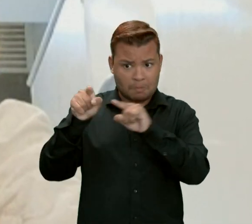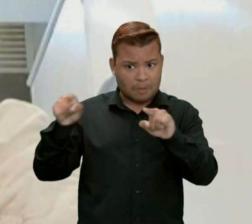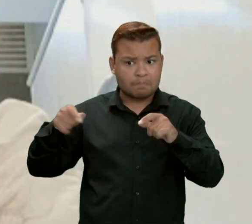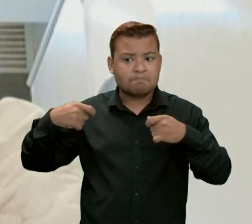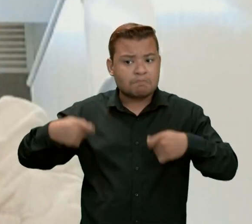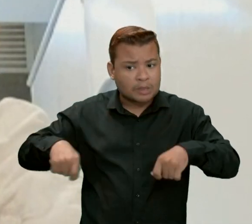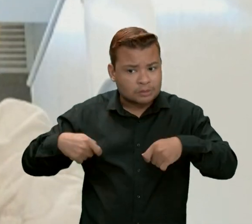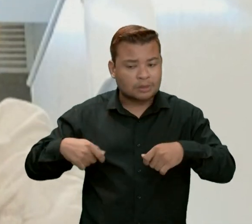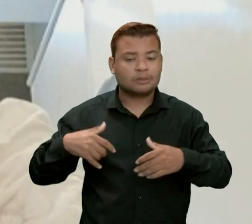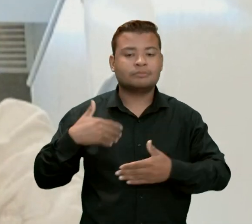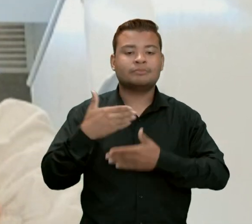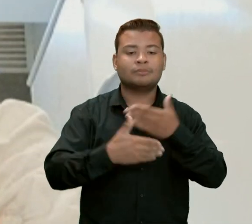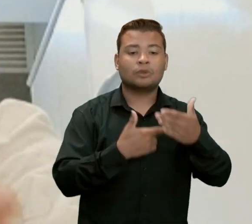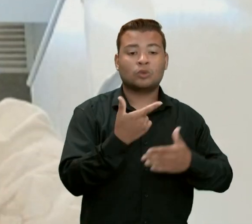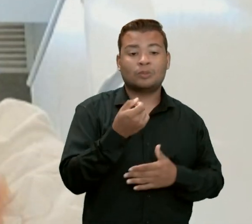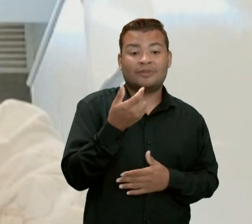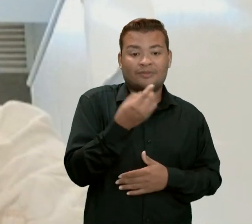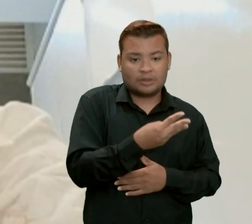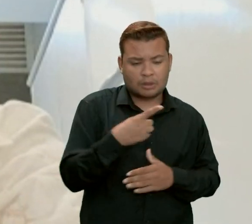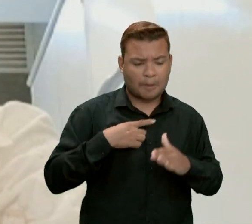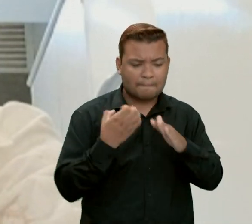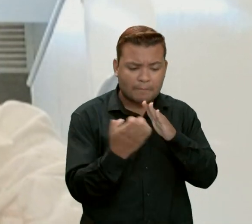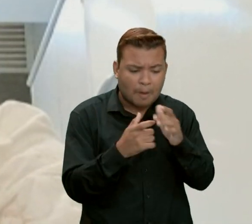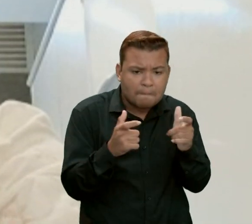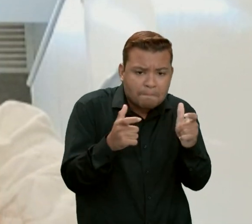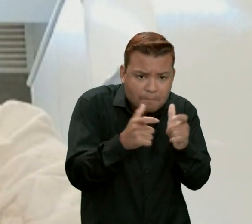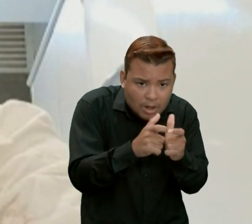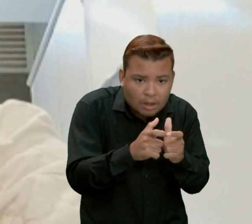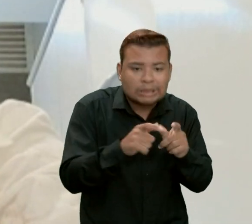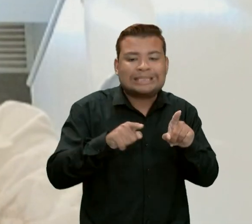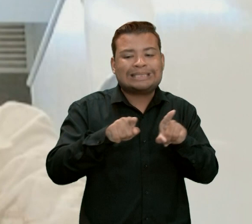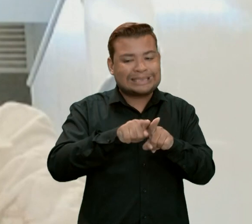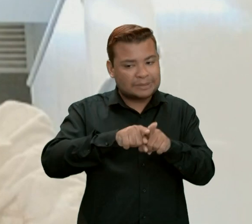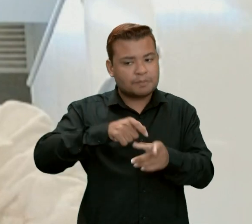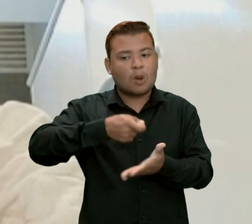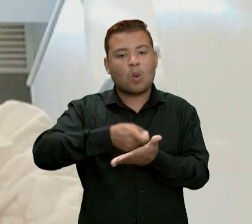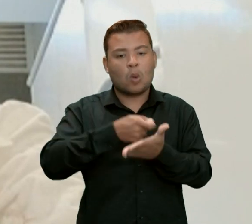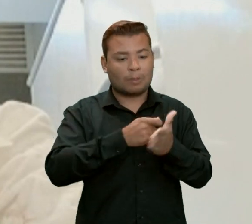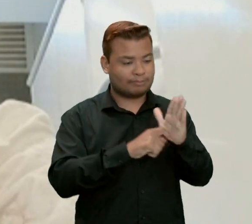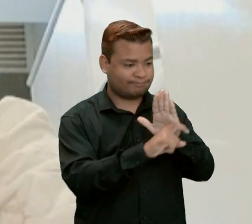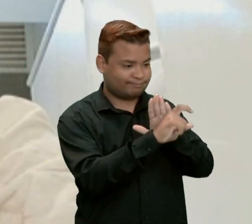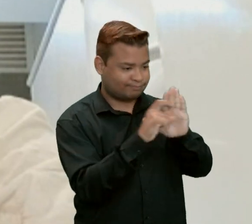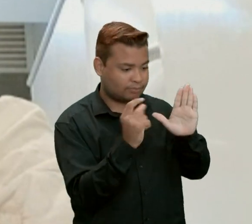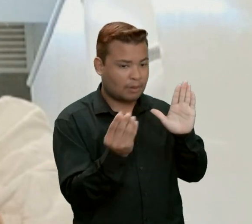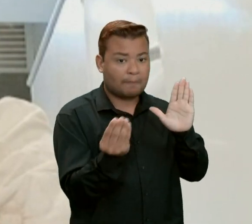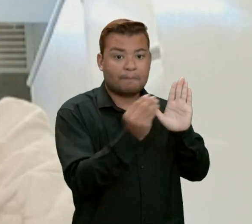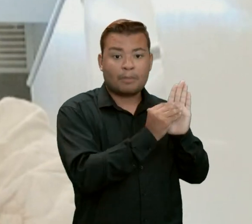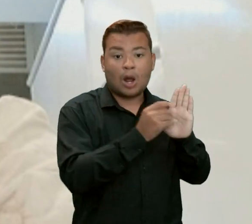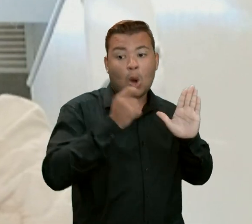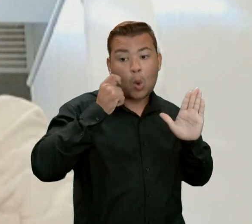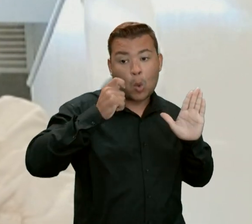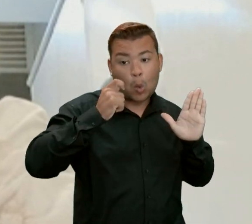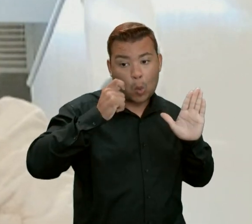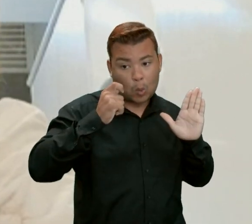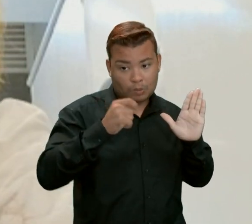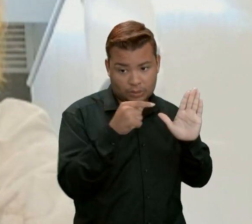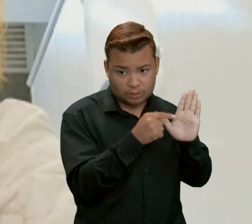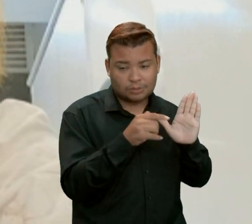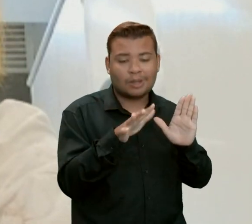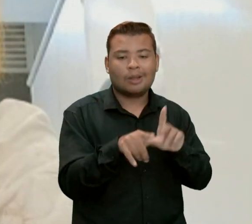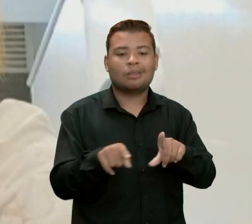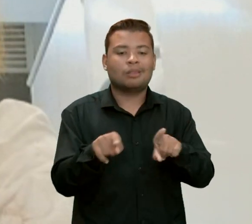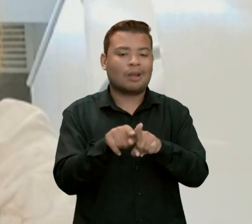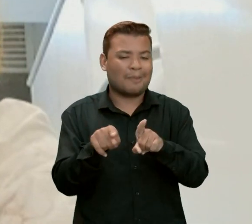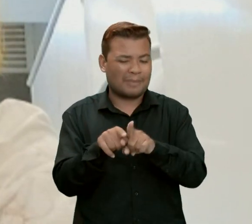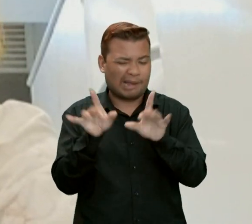2023 para as pequenas empresas que têm a rotulagem frontal, que seria a lupa, mas também tem outros detalhes